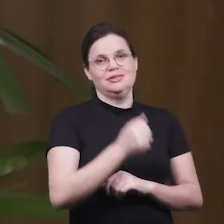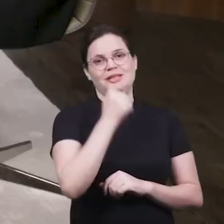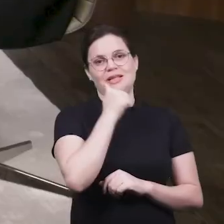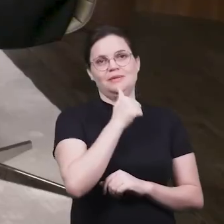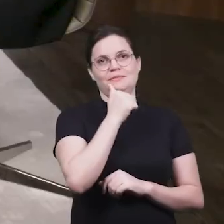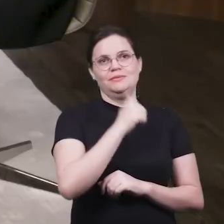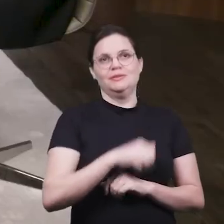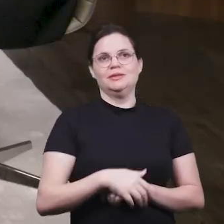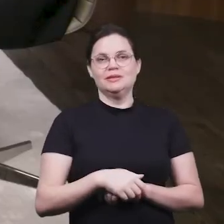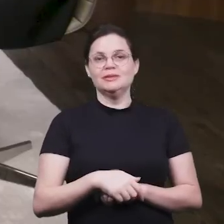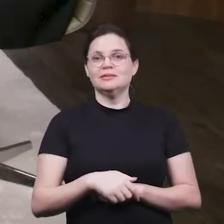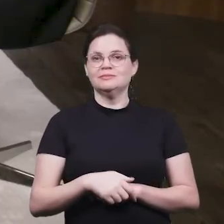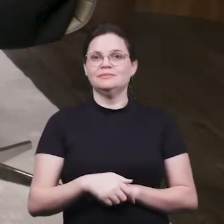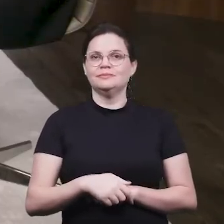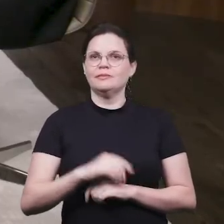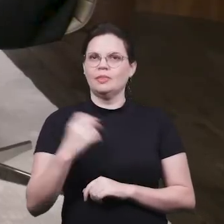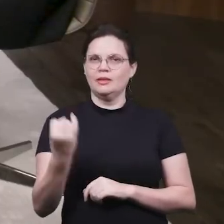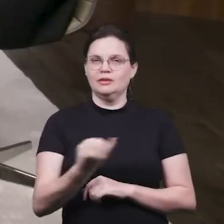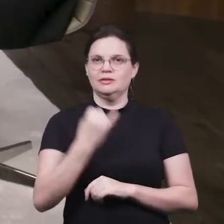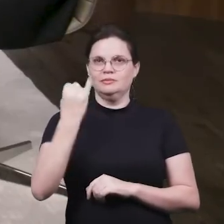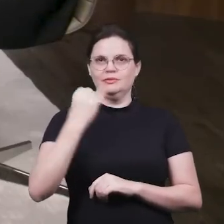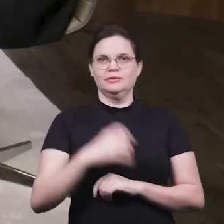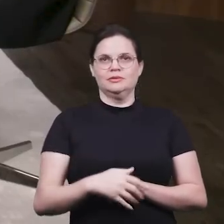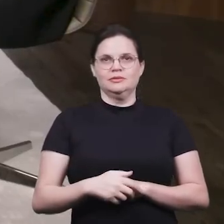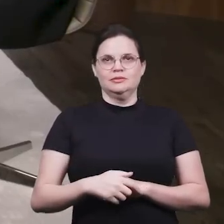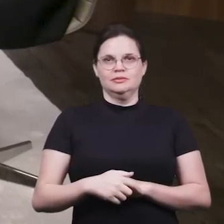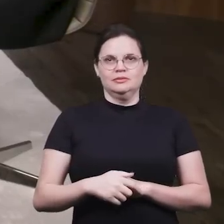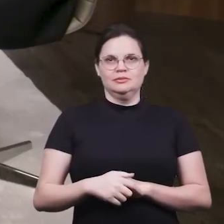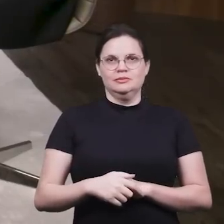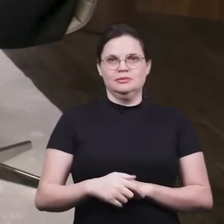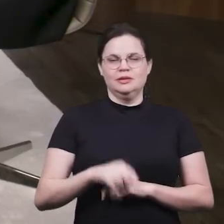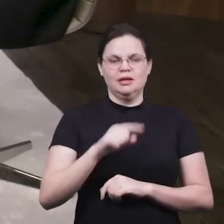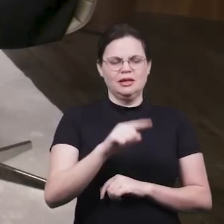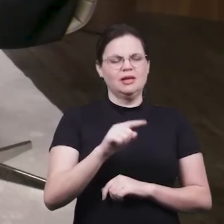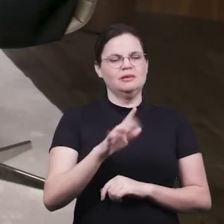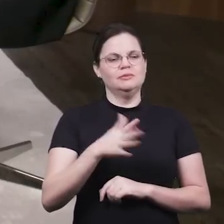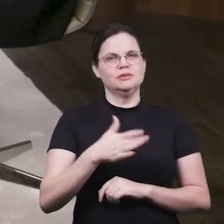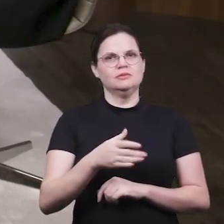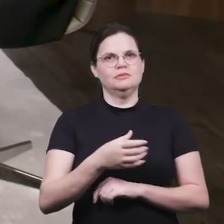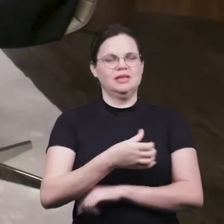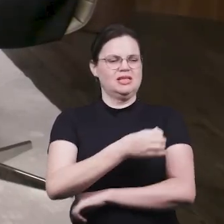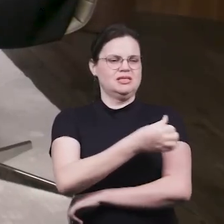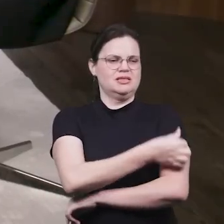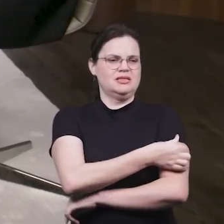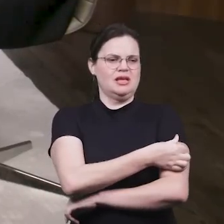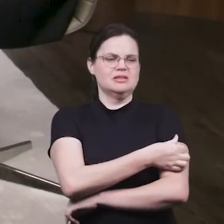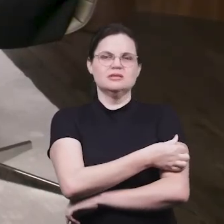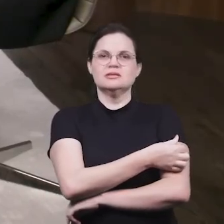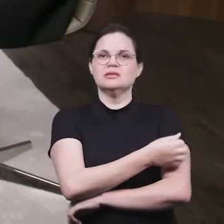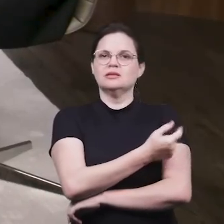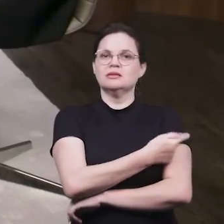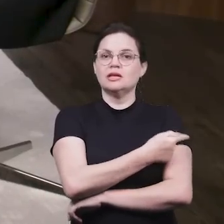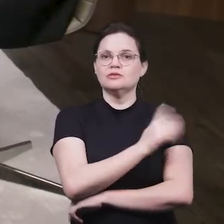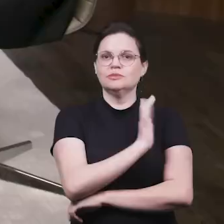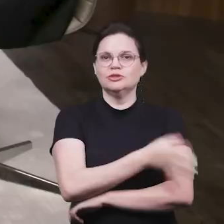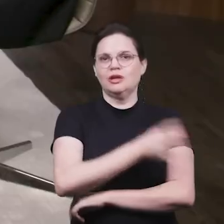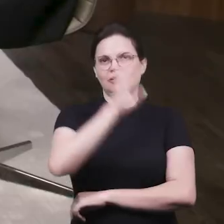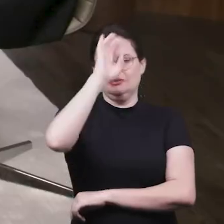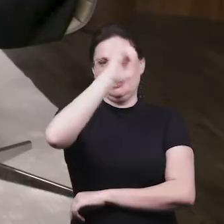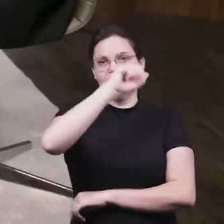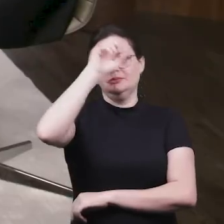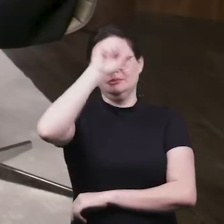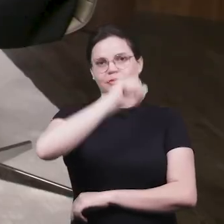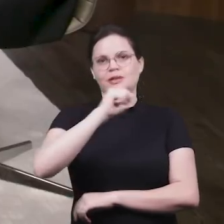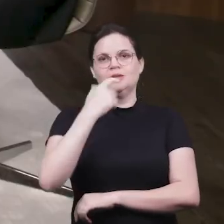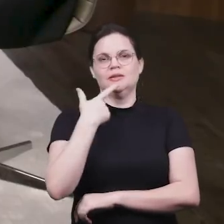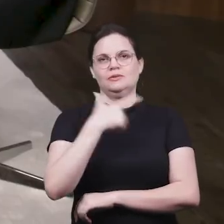Isso não foi... ensino fundamental, né? Ela estava na 5ª, 6ª série, então Sempre foi. Foi uma bênção